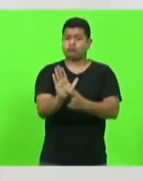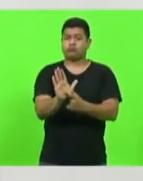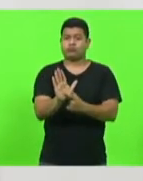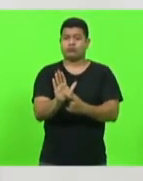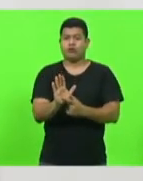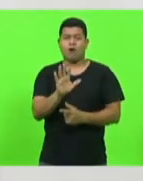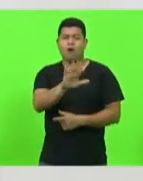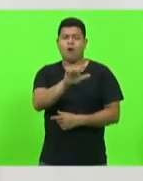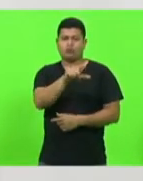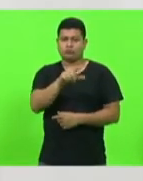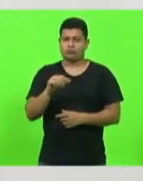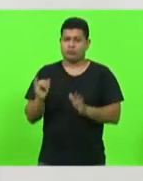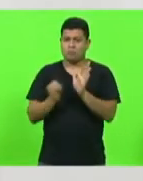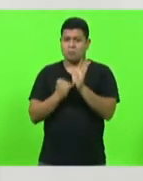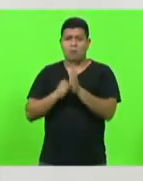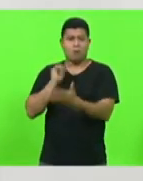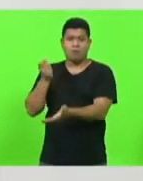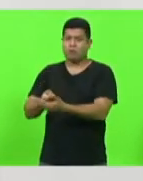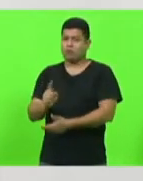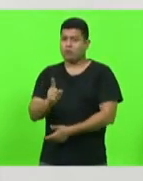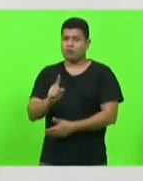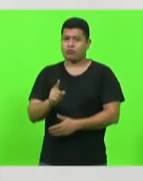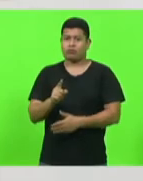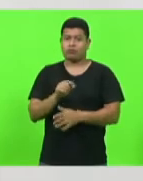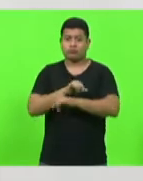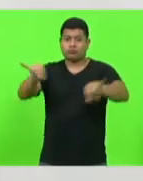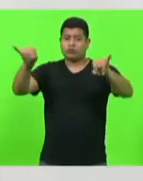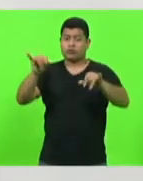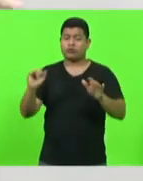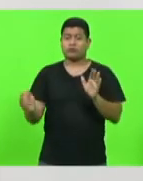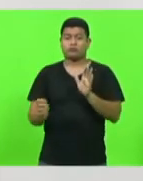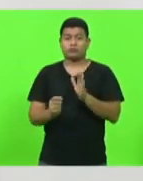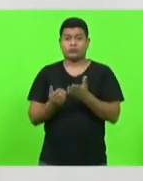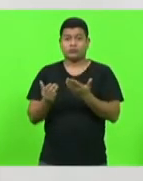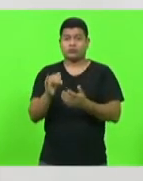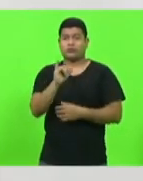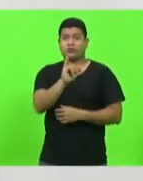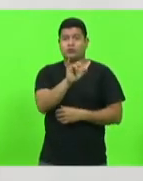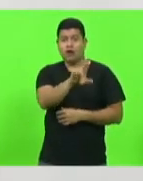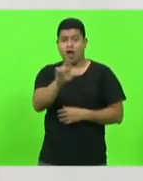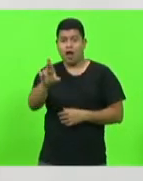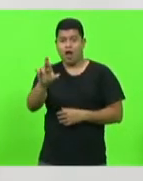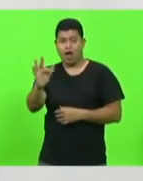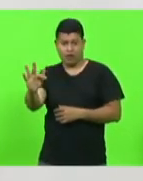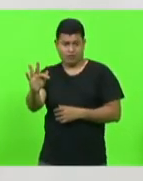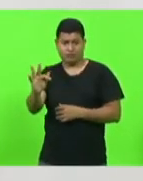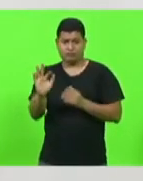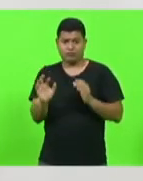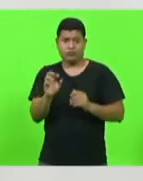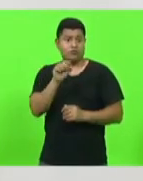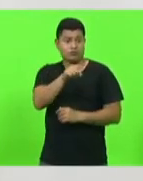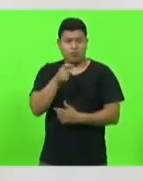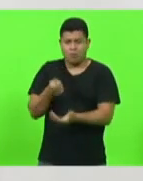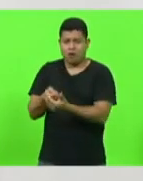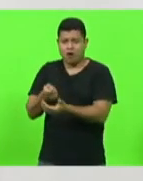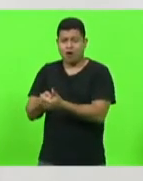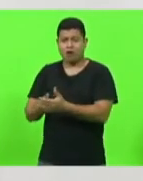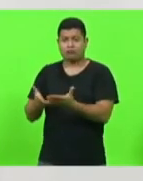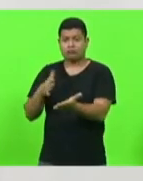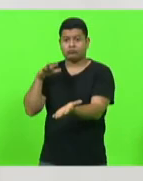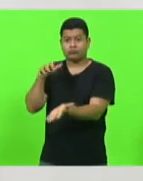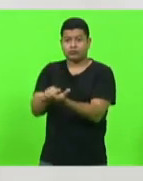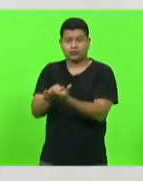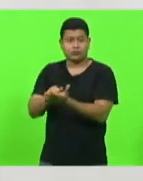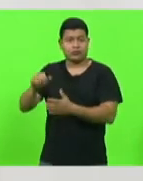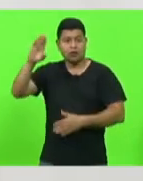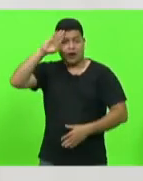renda, tu não declarou imposto, não declarou ali, tu não fez a tua obrigação com o serviço militar, não está no teu passaporte, então tu